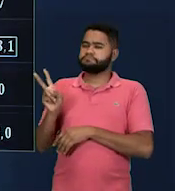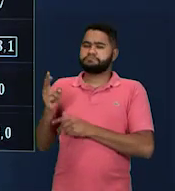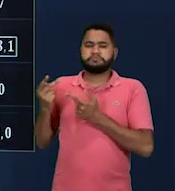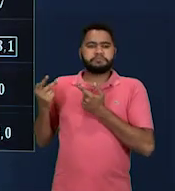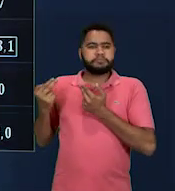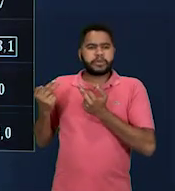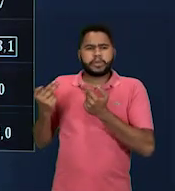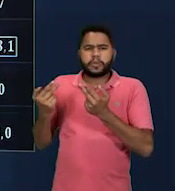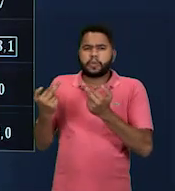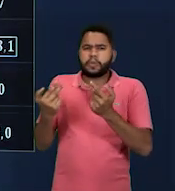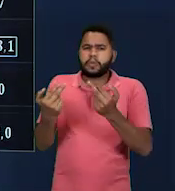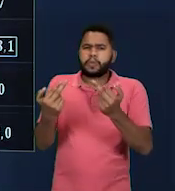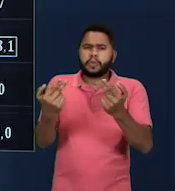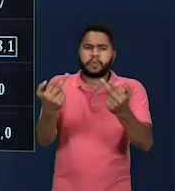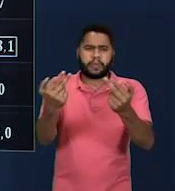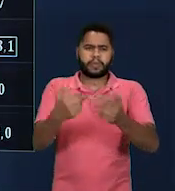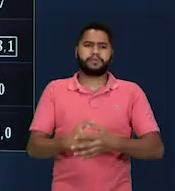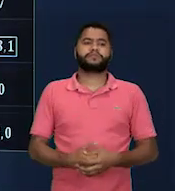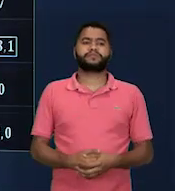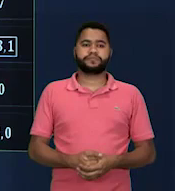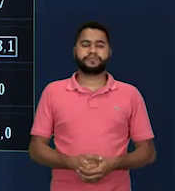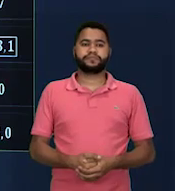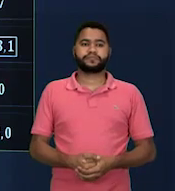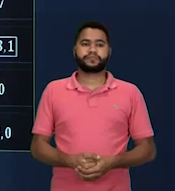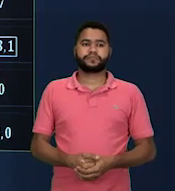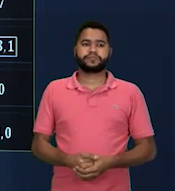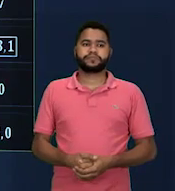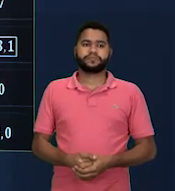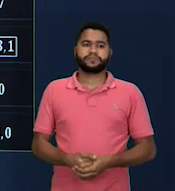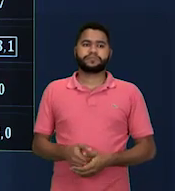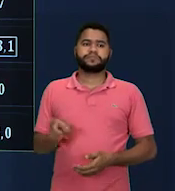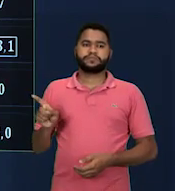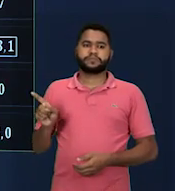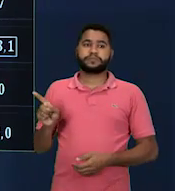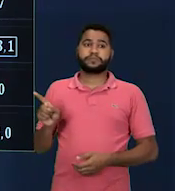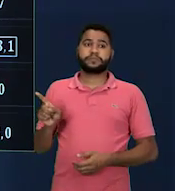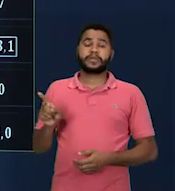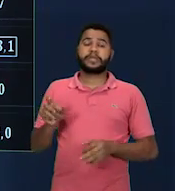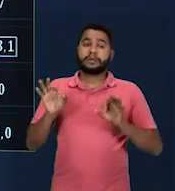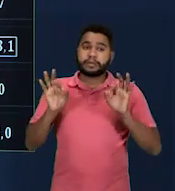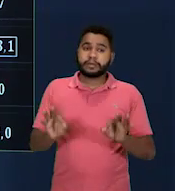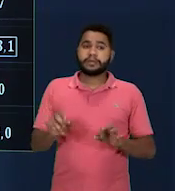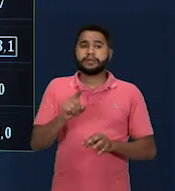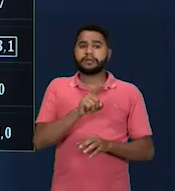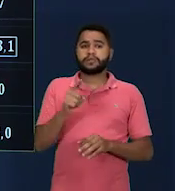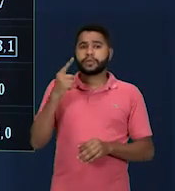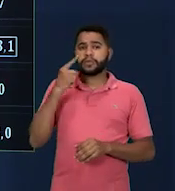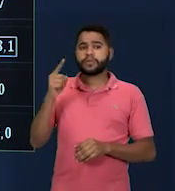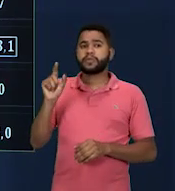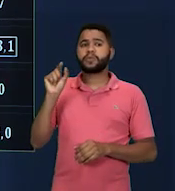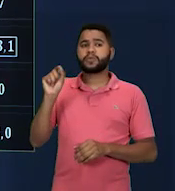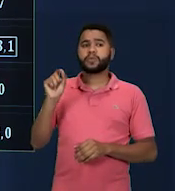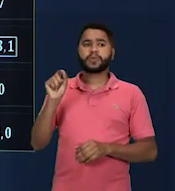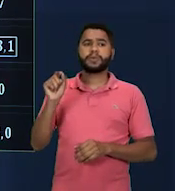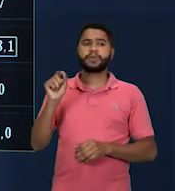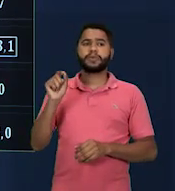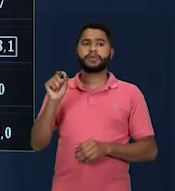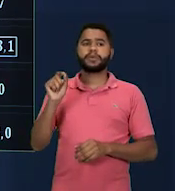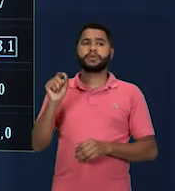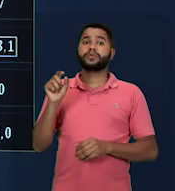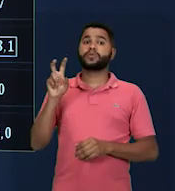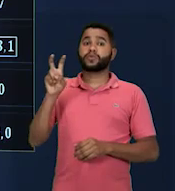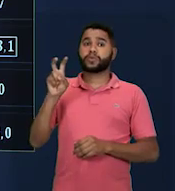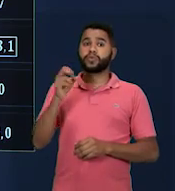3, 5 e 2. 3, 5 e 2. Né? Eu coloquei nessa ordem exatamente para você ver que nos